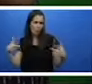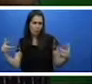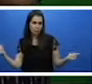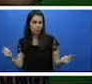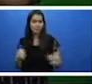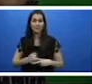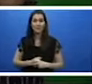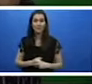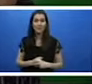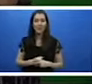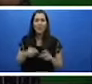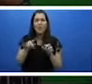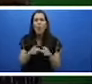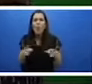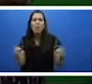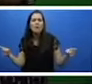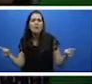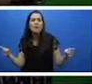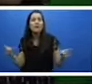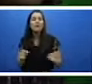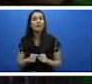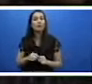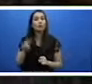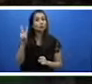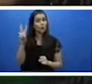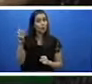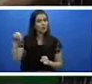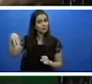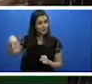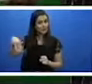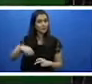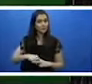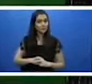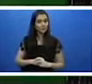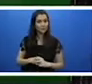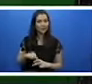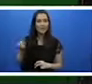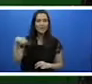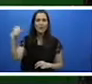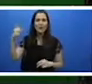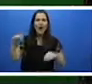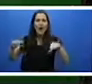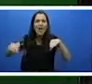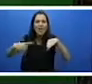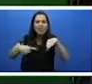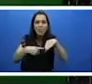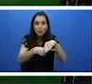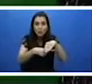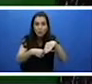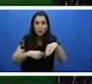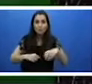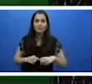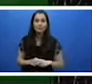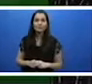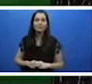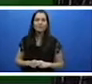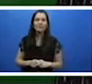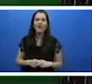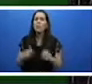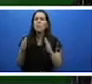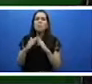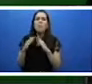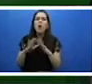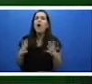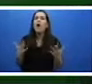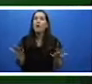O comprimento? Dois metros. O próximo, tatupeba. Vamos lá. O habitat? São lugares